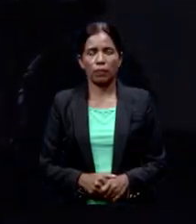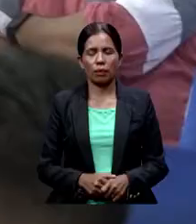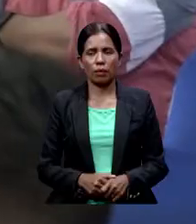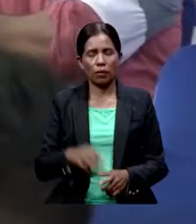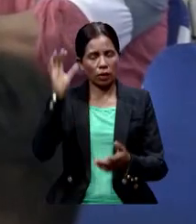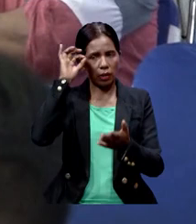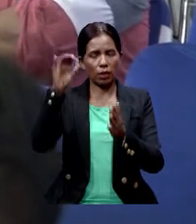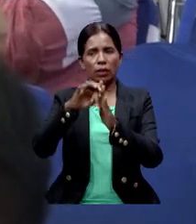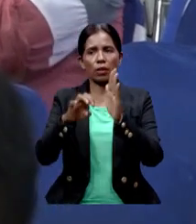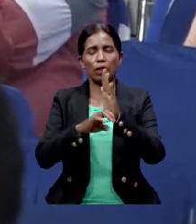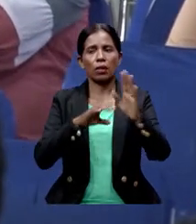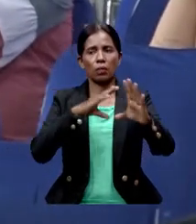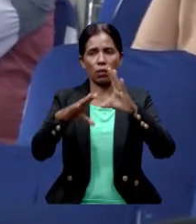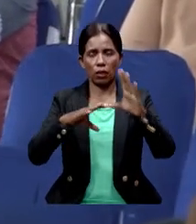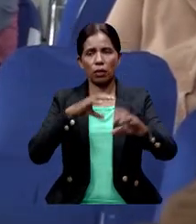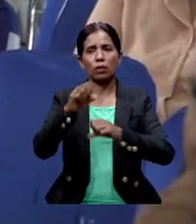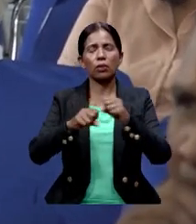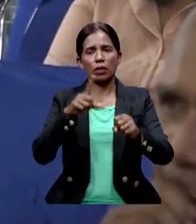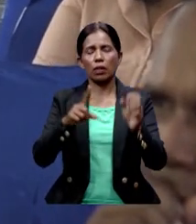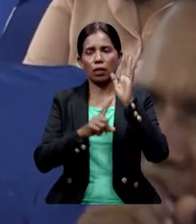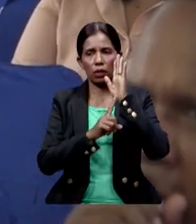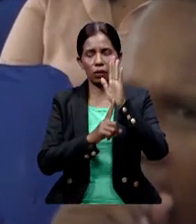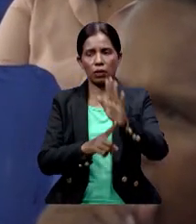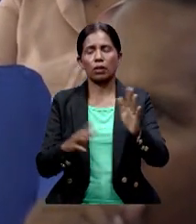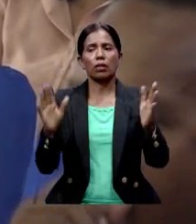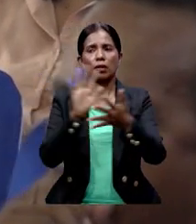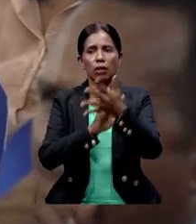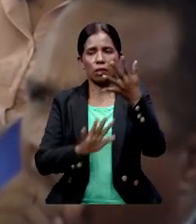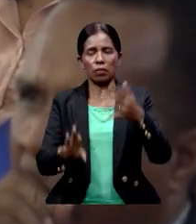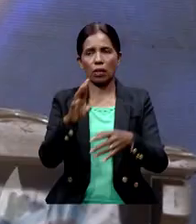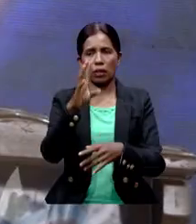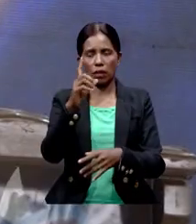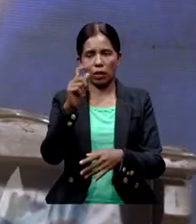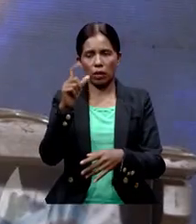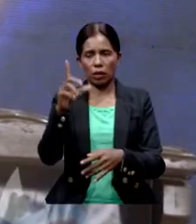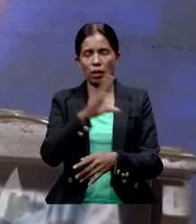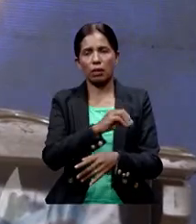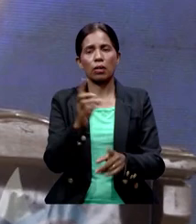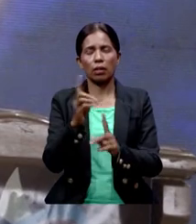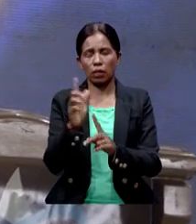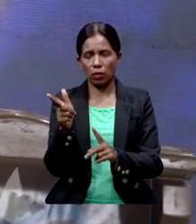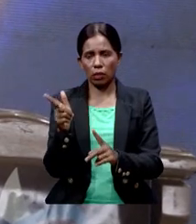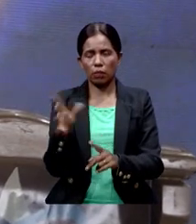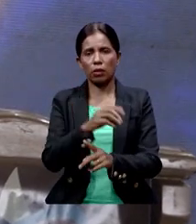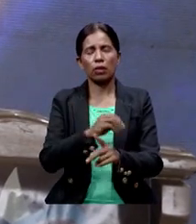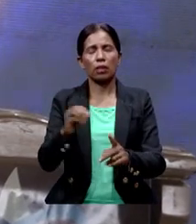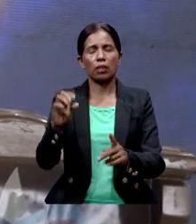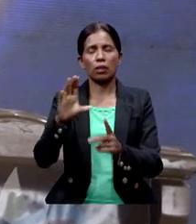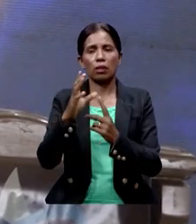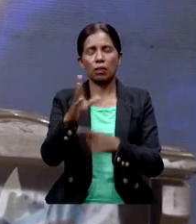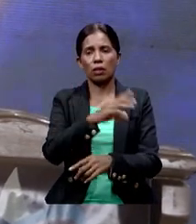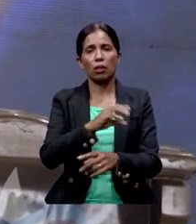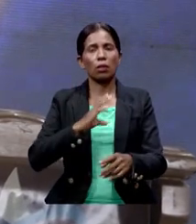Secretário de Estado de Comunicação Social, Hatoli Hirakne, e a cerimônia Reflexão no RTTLP, Barala Ruanulu e a Salão CNE Colmeira